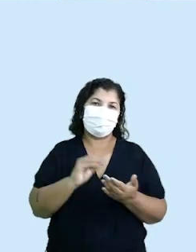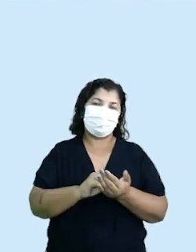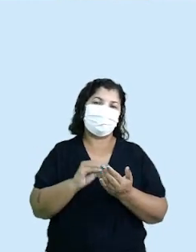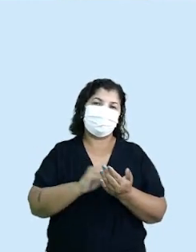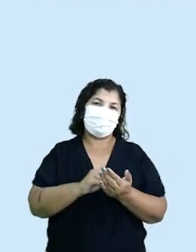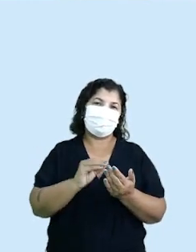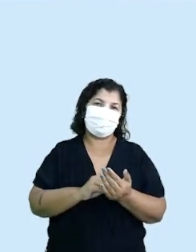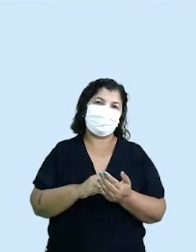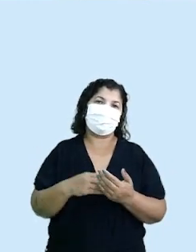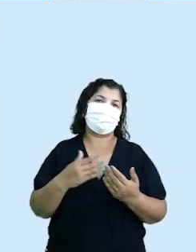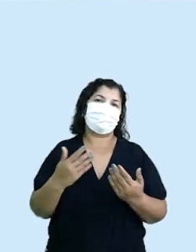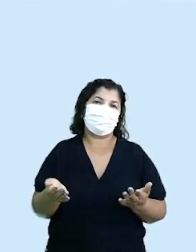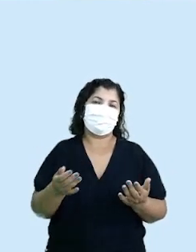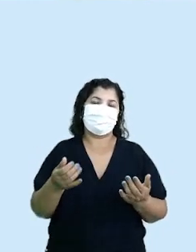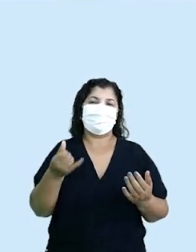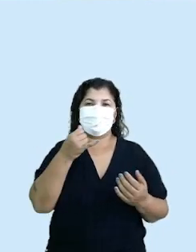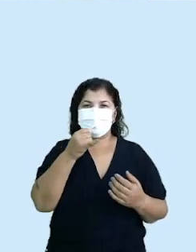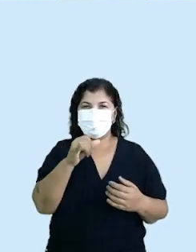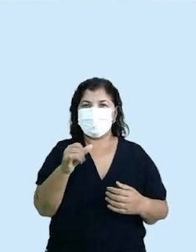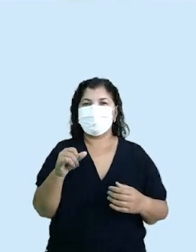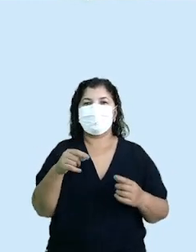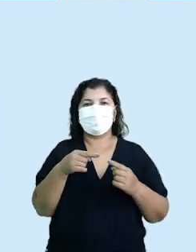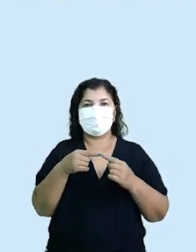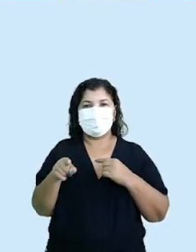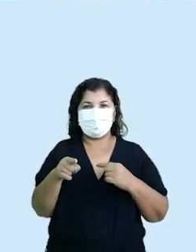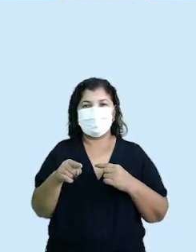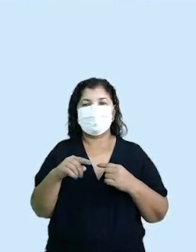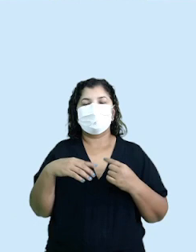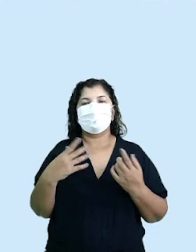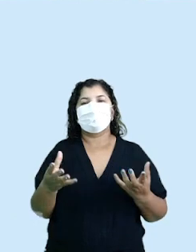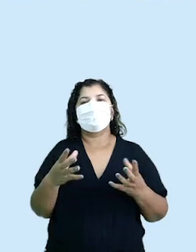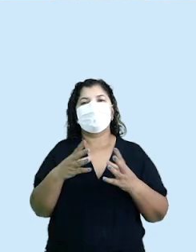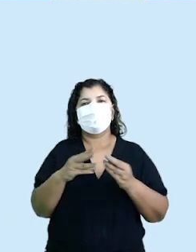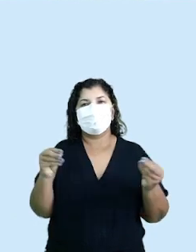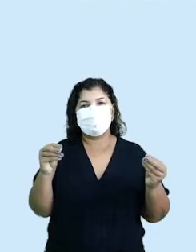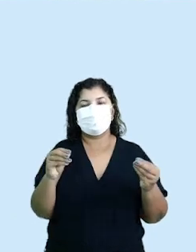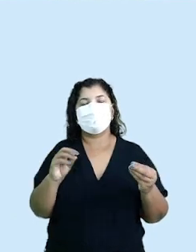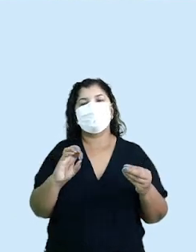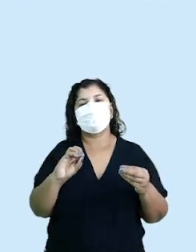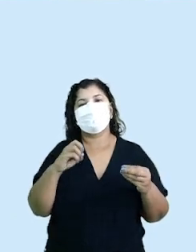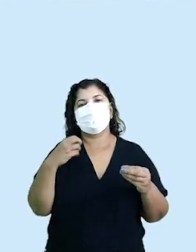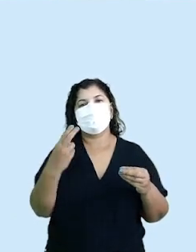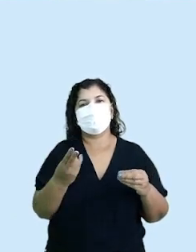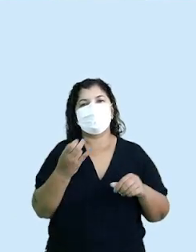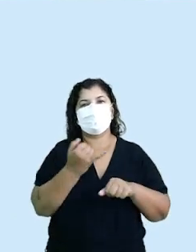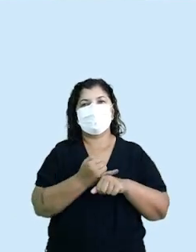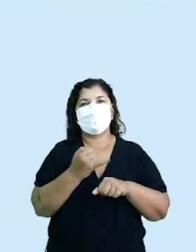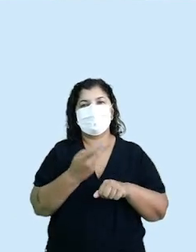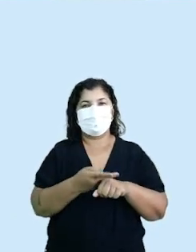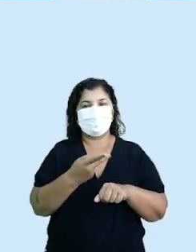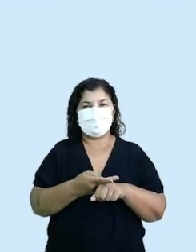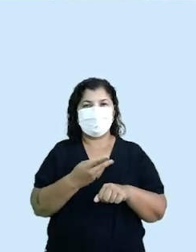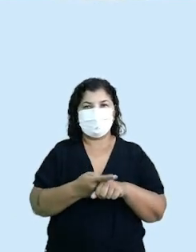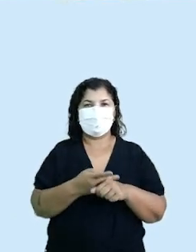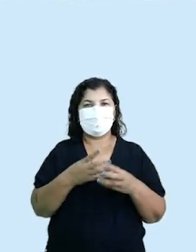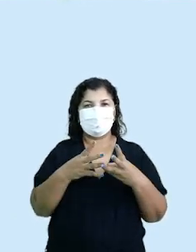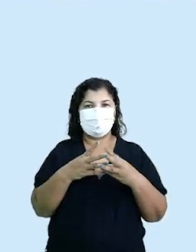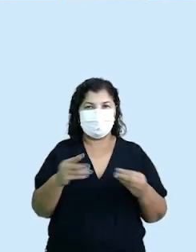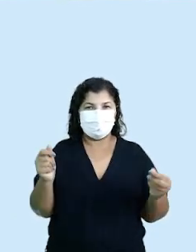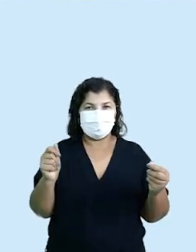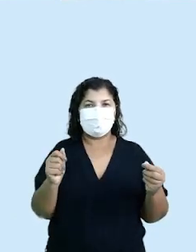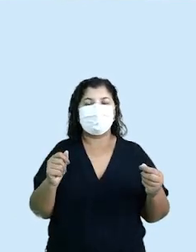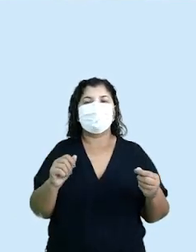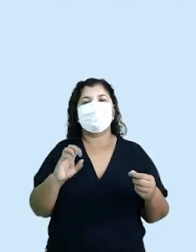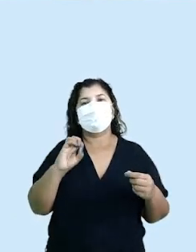onde é conduzida a eletricidade pode ter se rompido, se destruído, pode ter acontecido dos metais envolvidos no processo terem acabado, ou